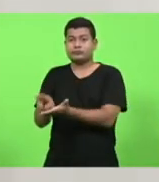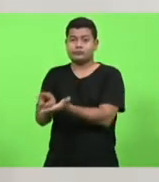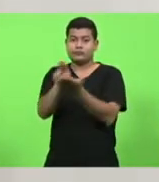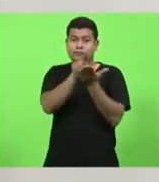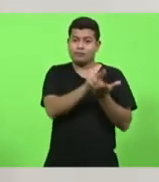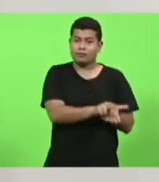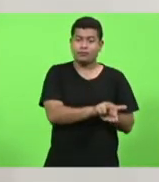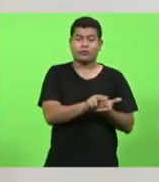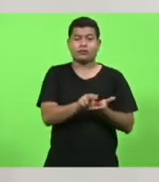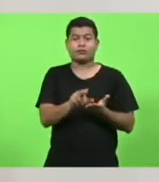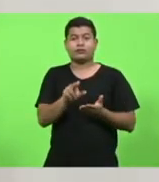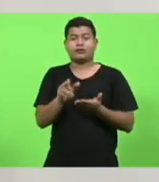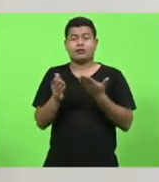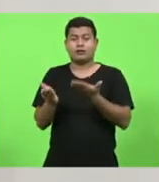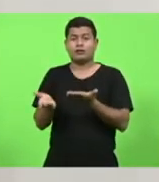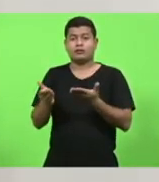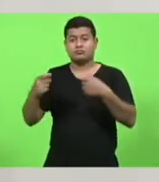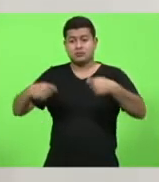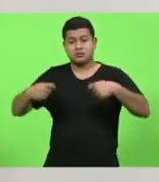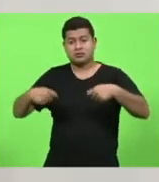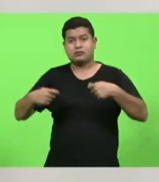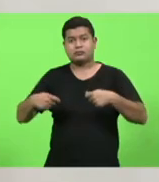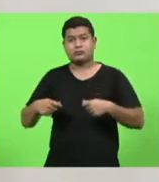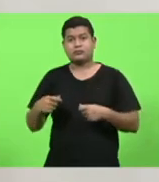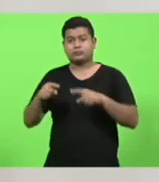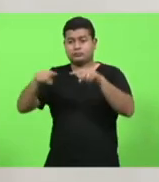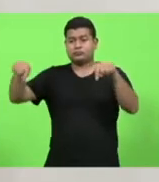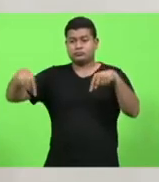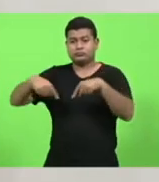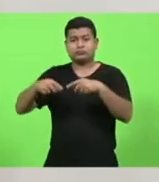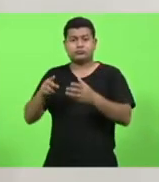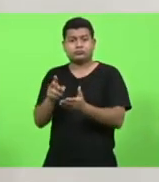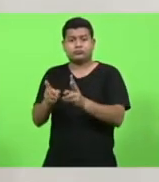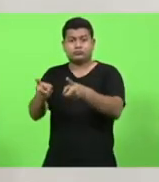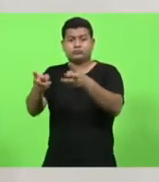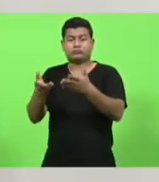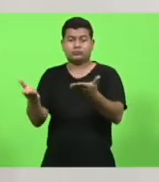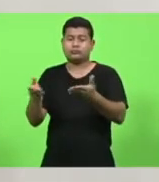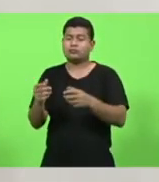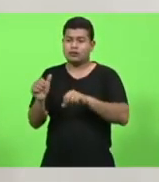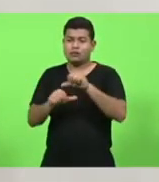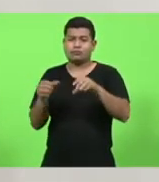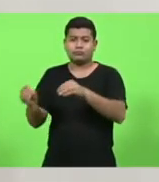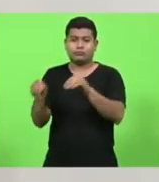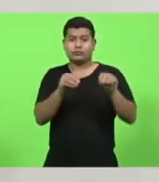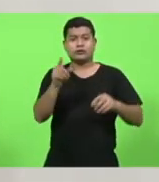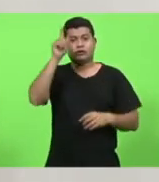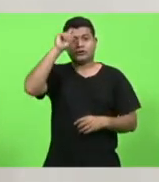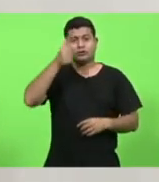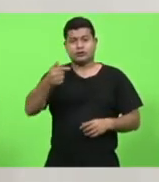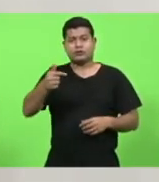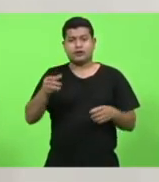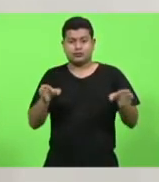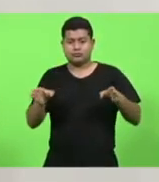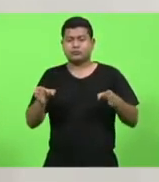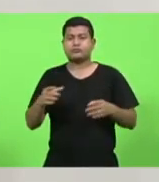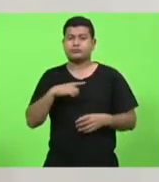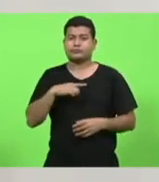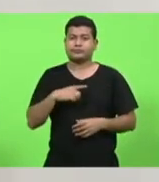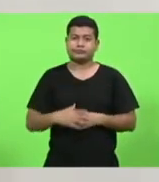estava precisando ficar num quarto. E então fica aqui o meu repúdio, o meu apoio,